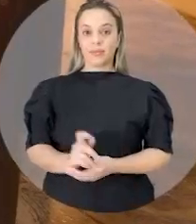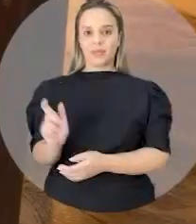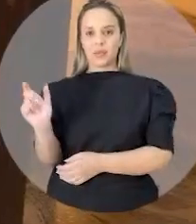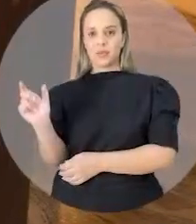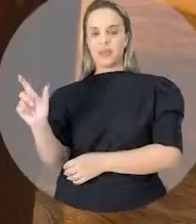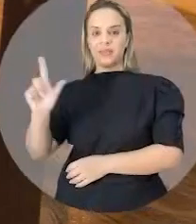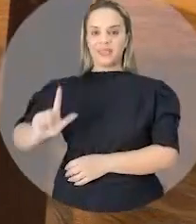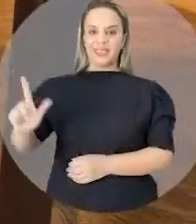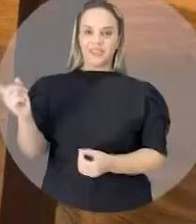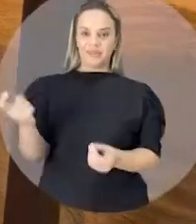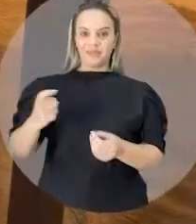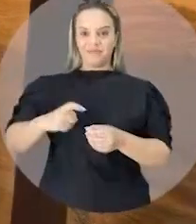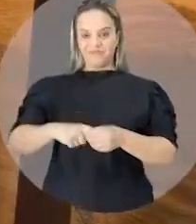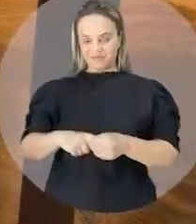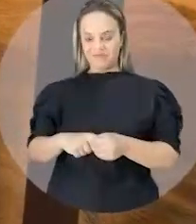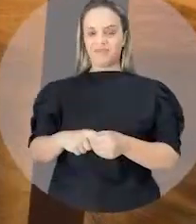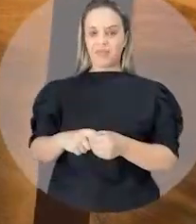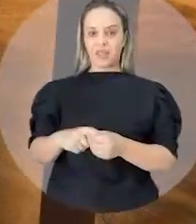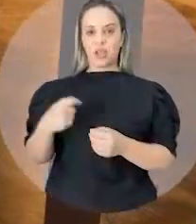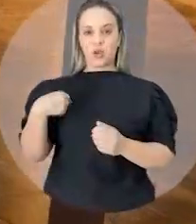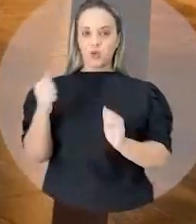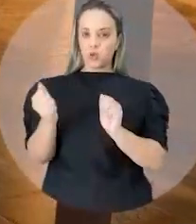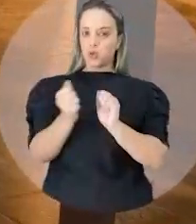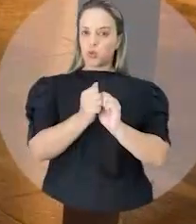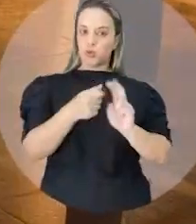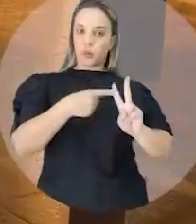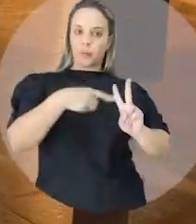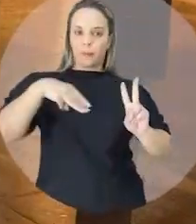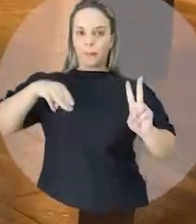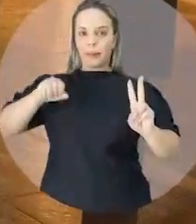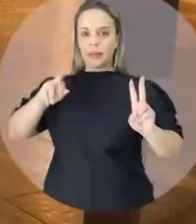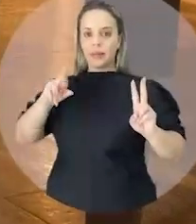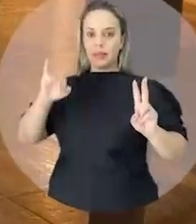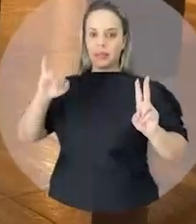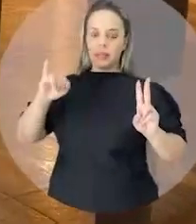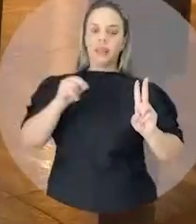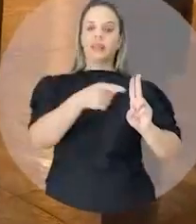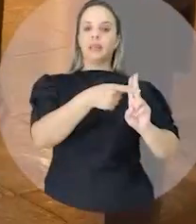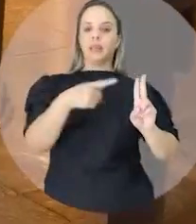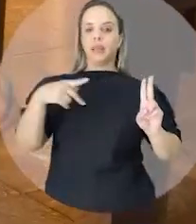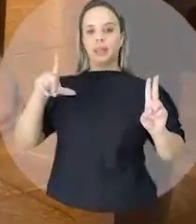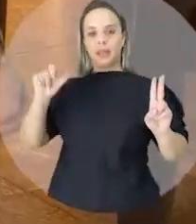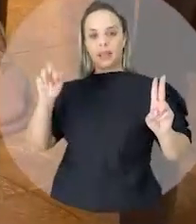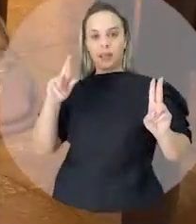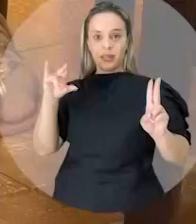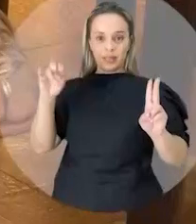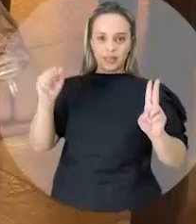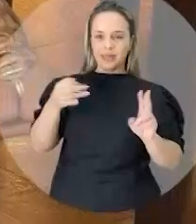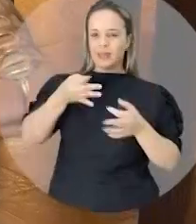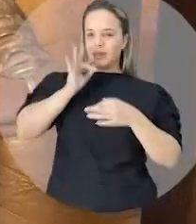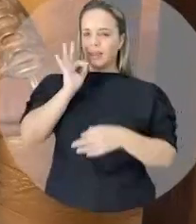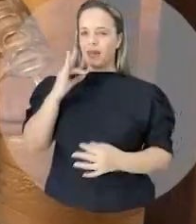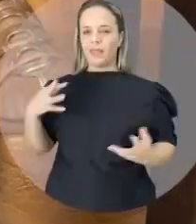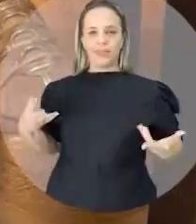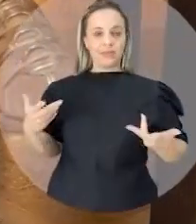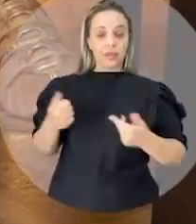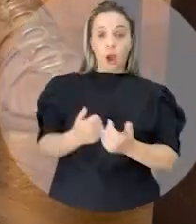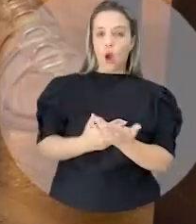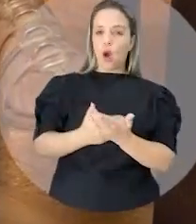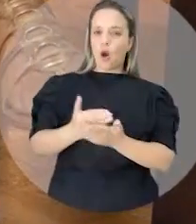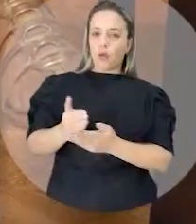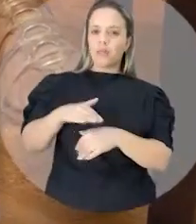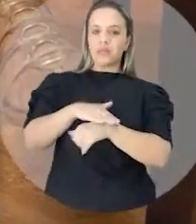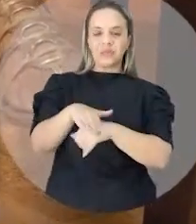Estamos de volta com Palavra Literária. Estou aqui com Marli Walker e Larissa Campos nesse café maravilhoso. E queria começar o bate-papo com